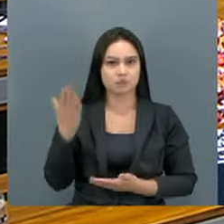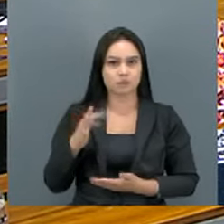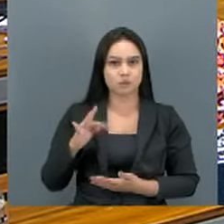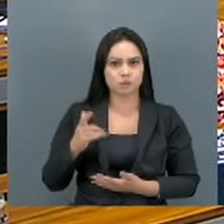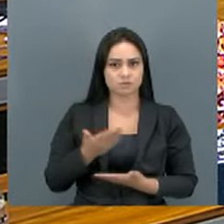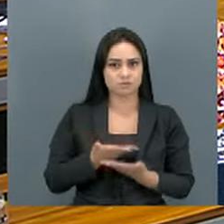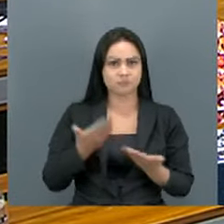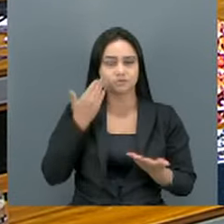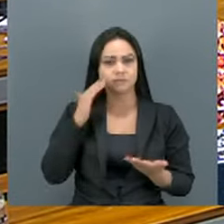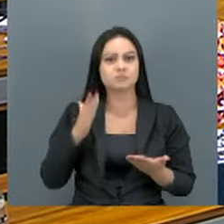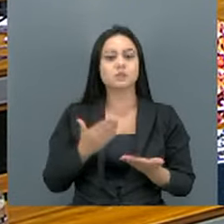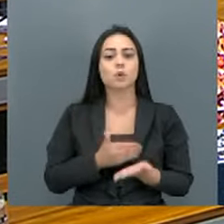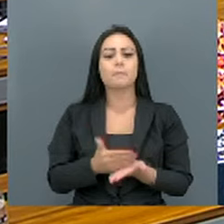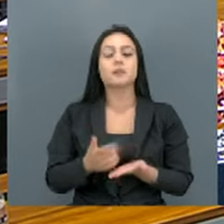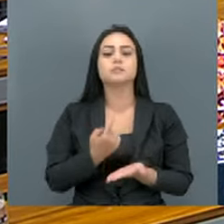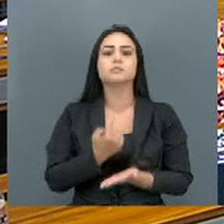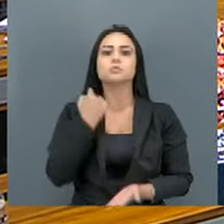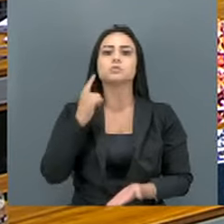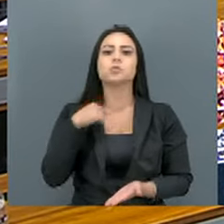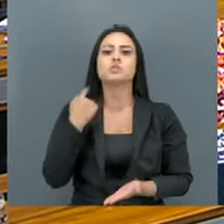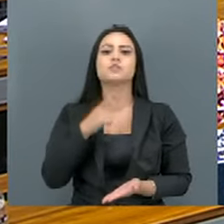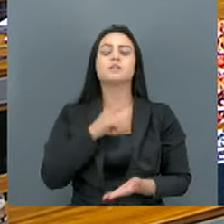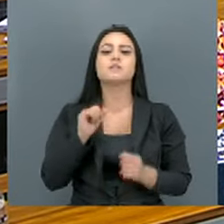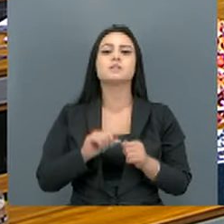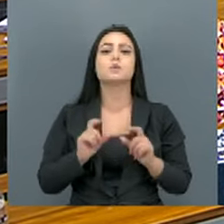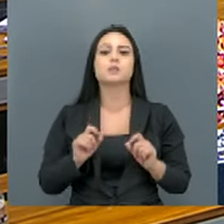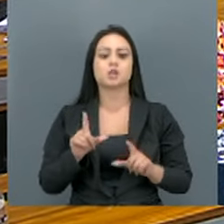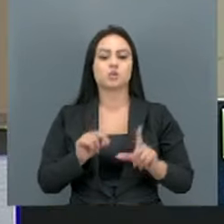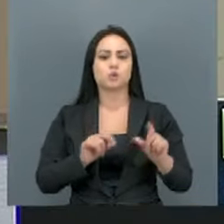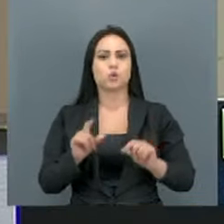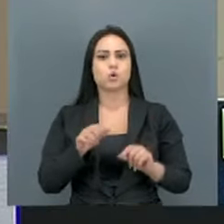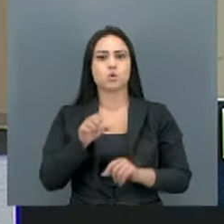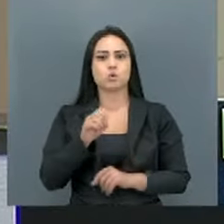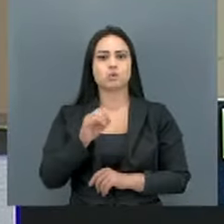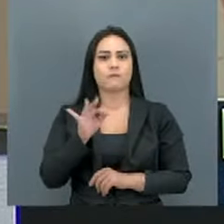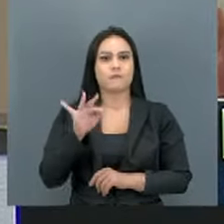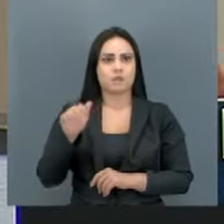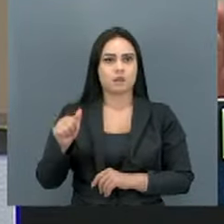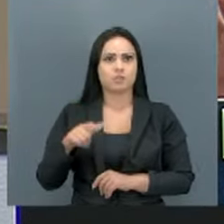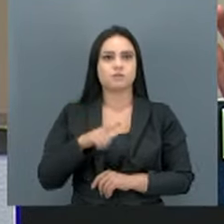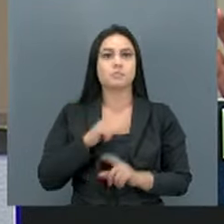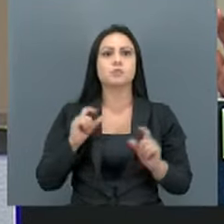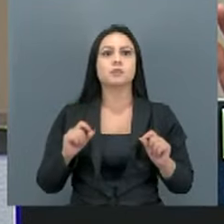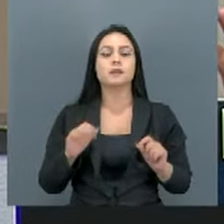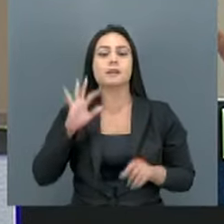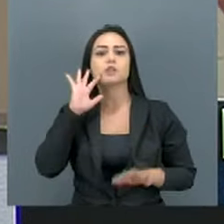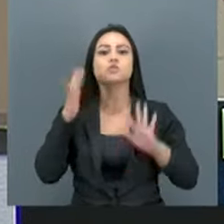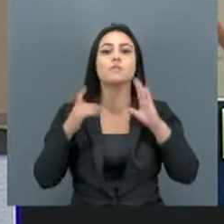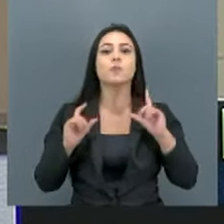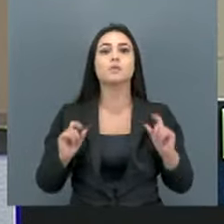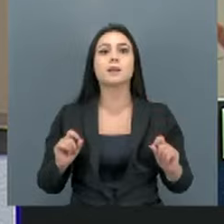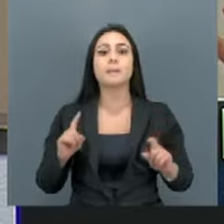brasileiras. Desde o começo nós tivemos que fazer a escolha de Sofia. A gente teve que resolver o que era mais importante para nós, porque